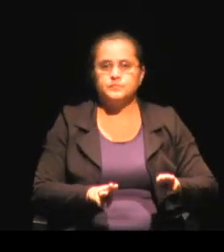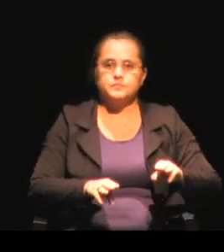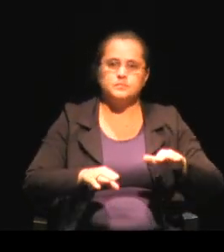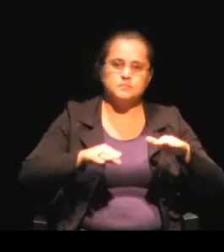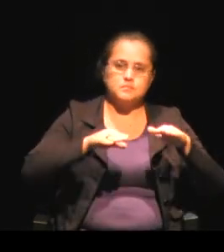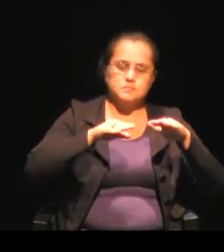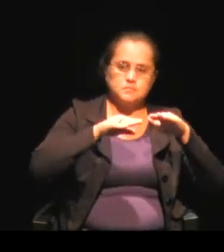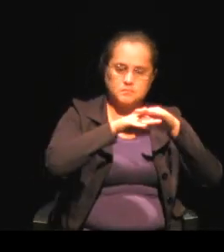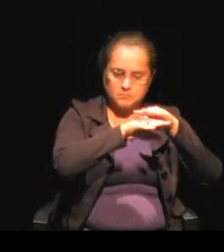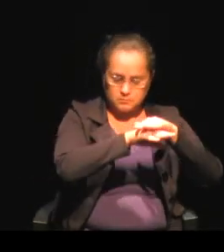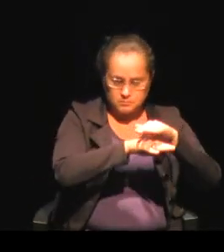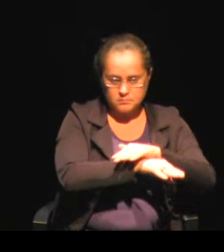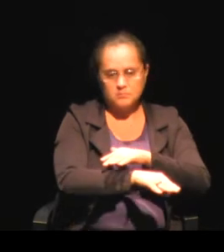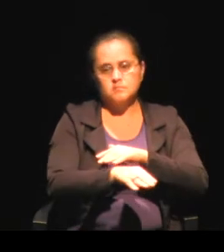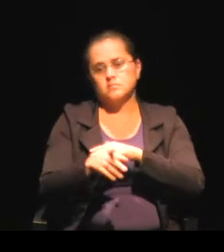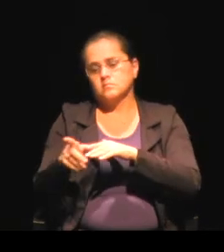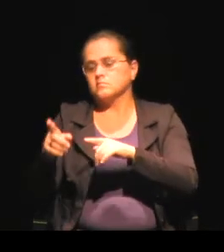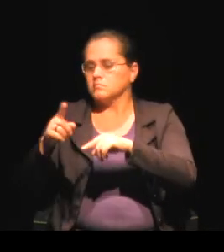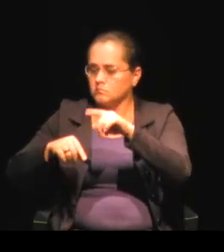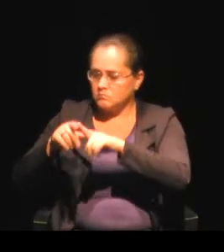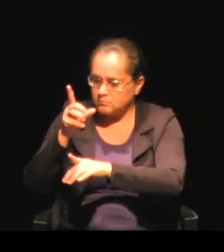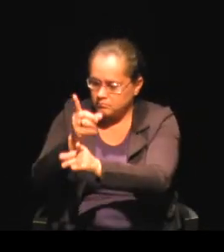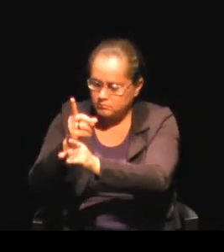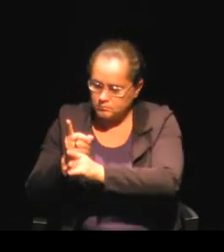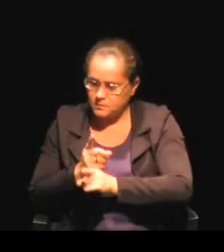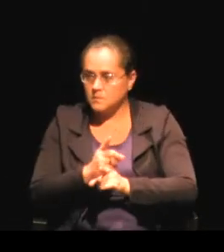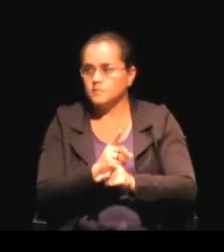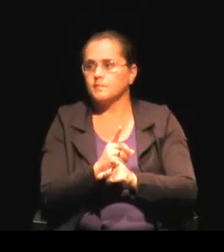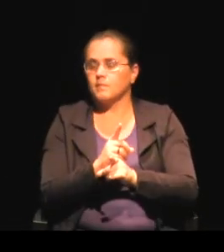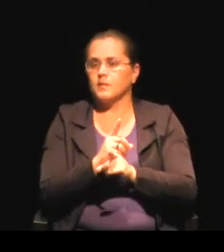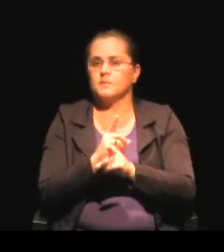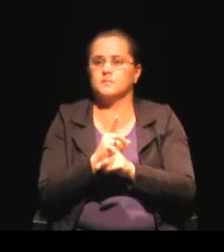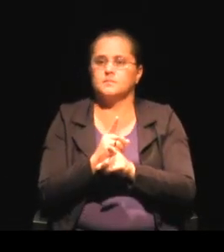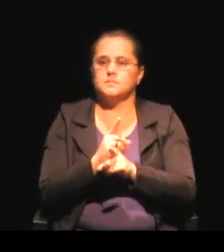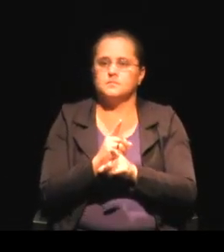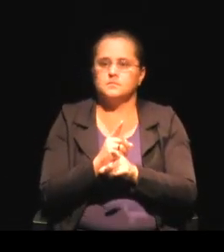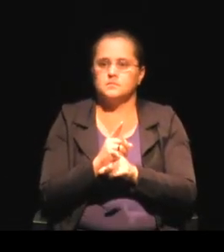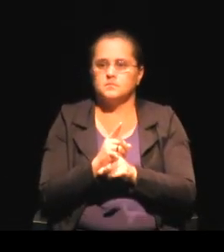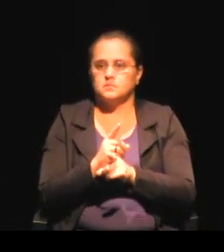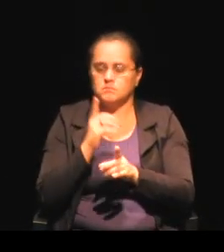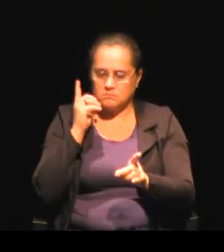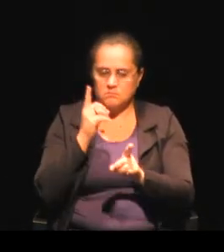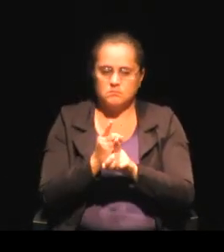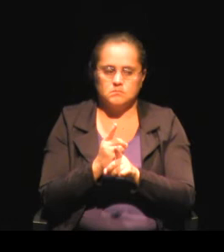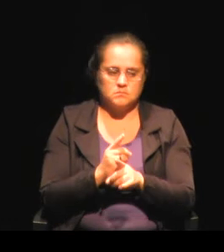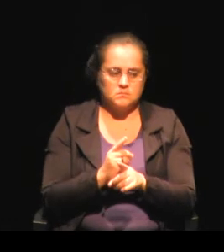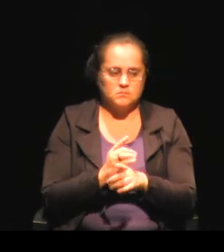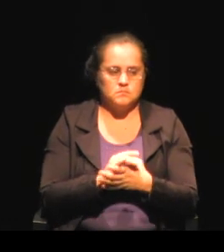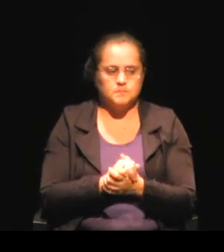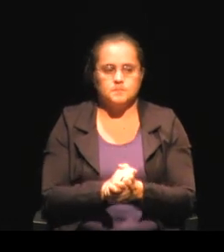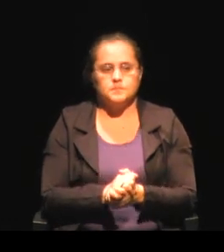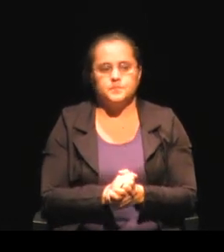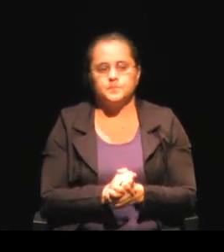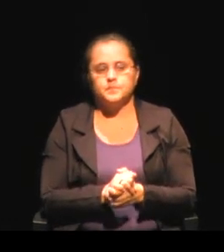hoje, para quem estuda a questão de preservação do patrimônio histórico, e um projeto de posturas de restauro, de consolidação dessas